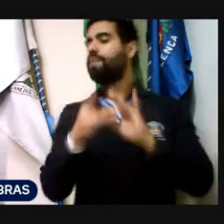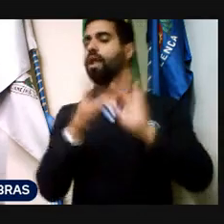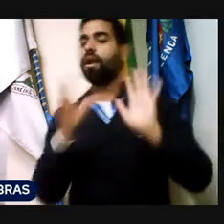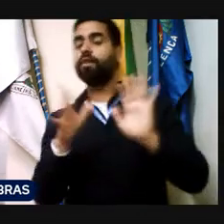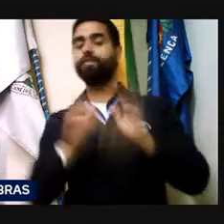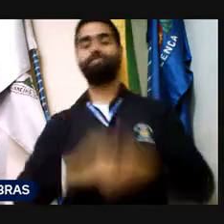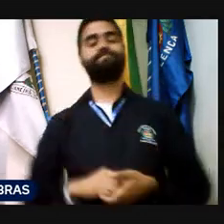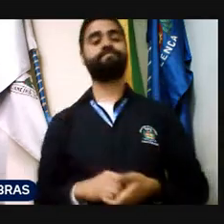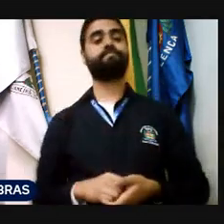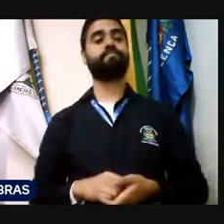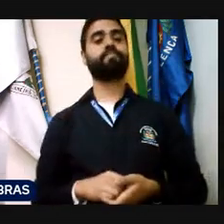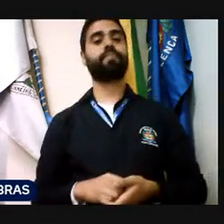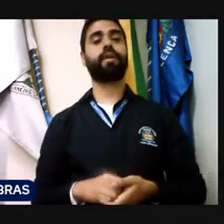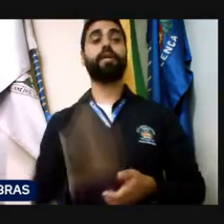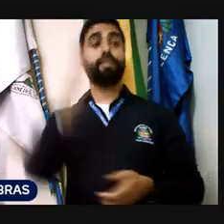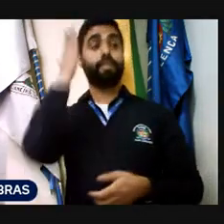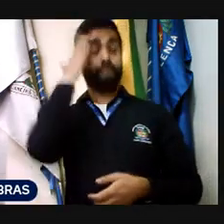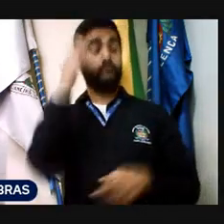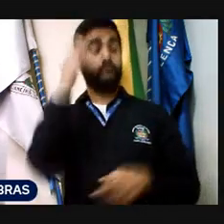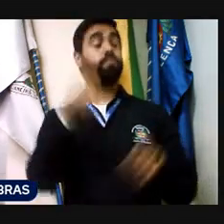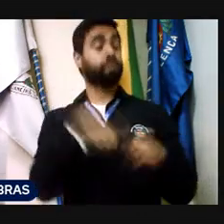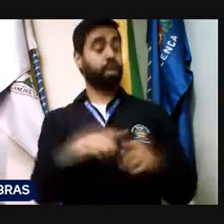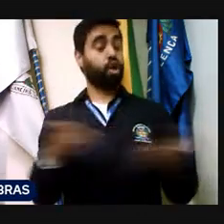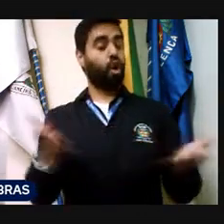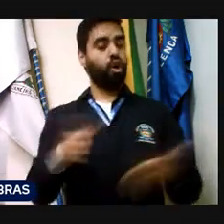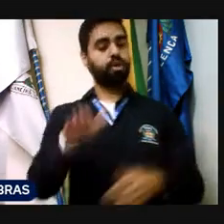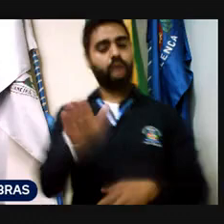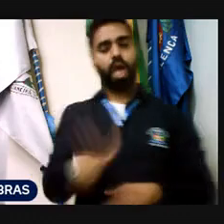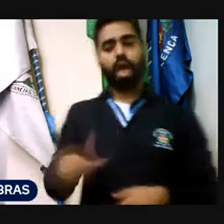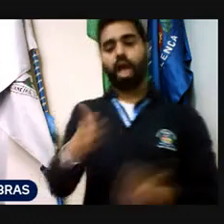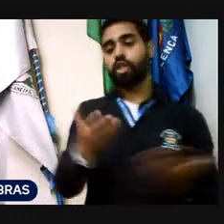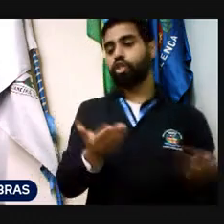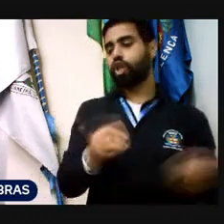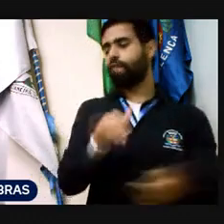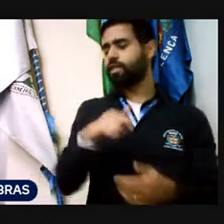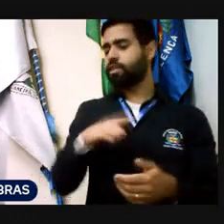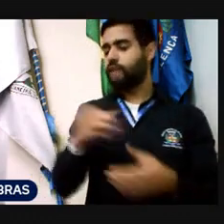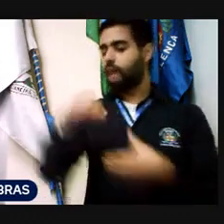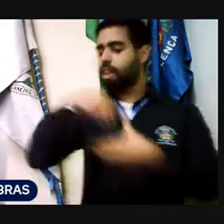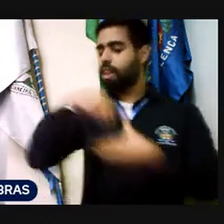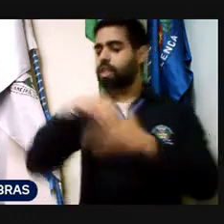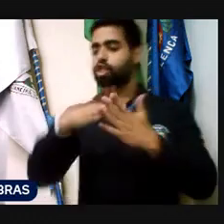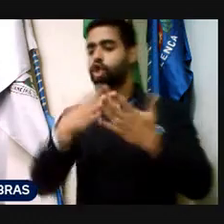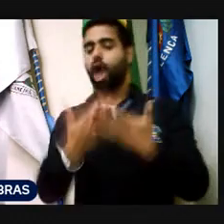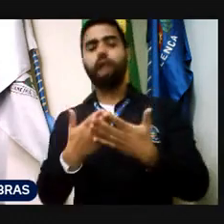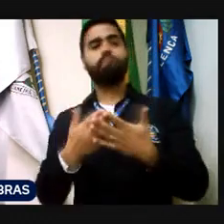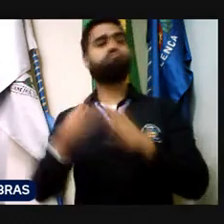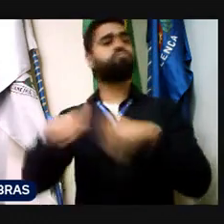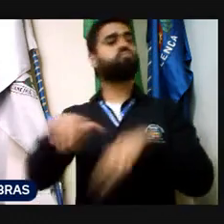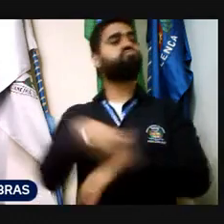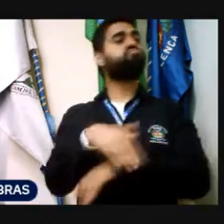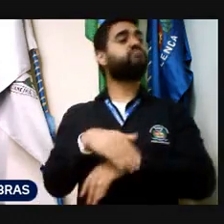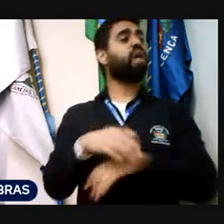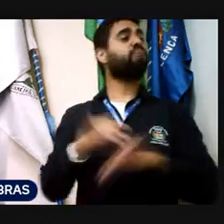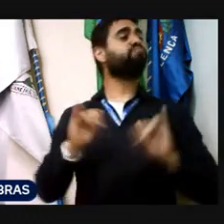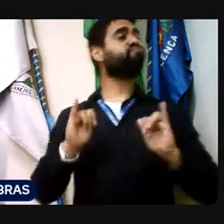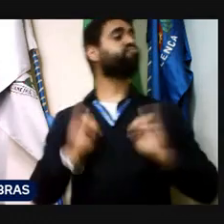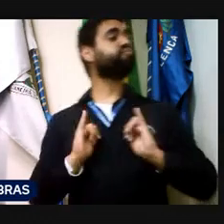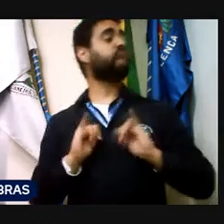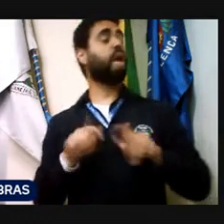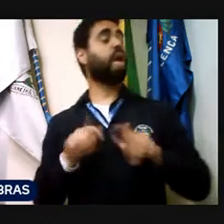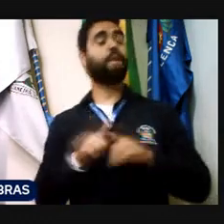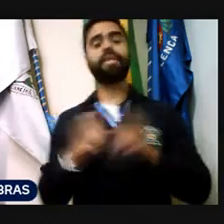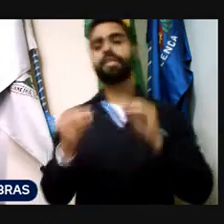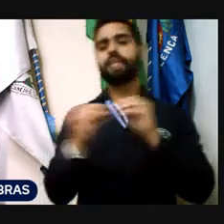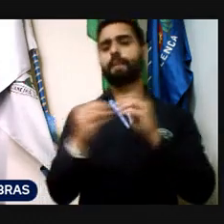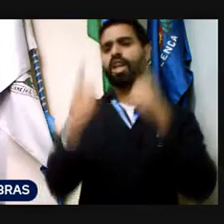vida moderna. Sabe-se que as crianças e os jovens, quando não estão na escola, ficam na rua, ociosos, estando muito próximos da